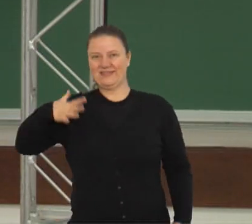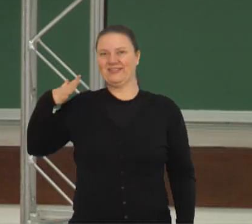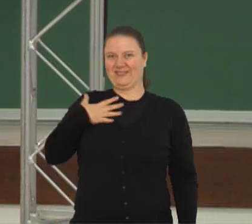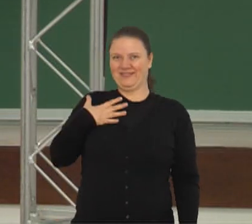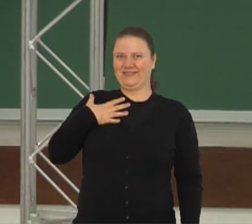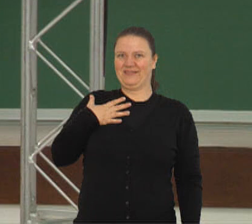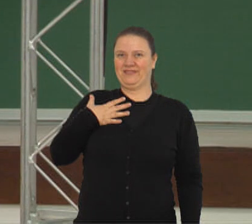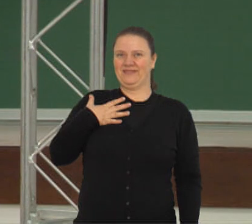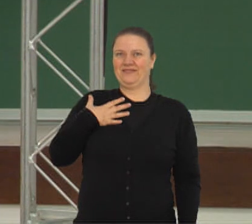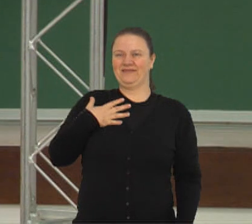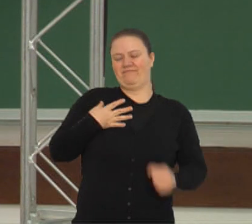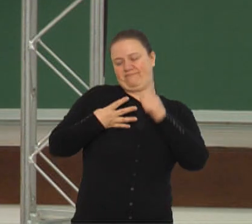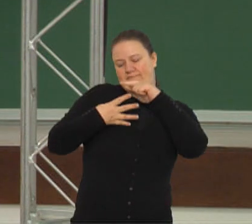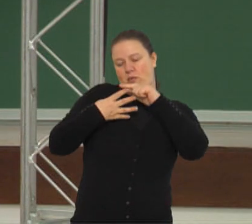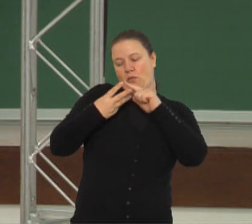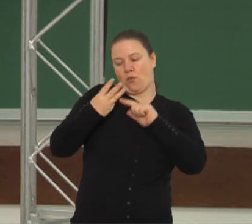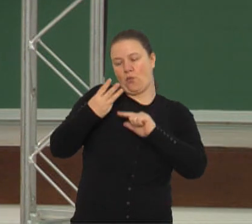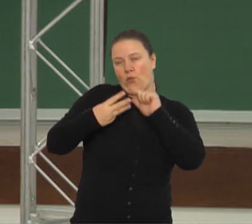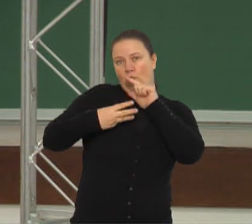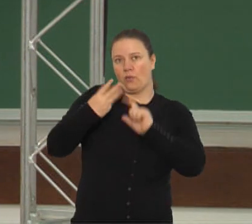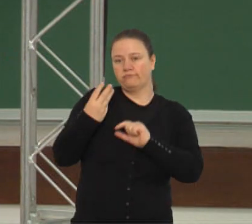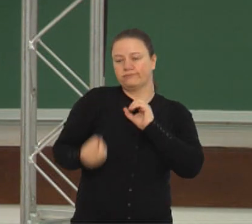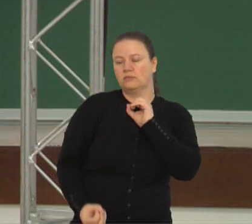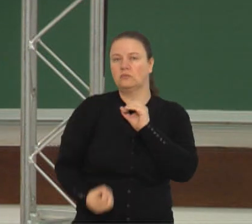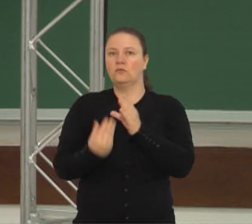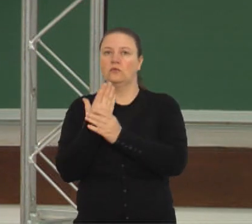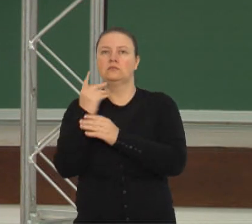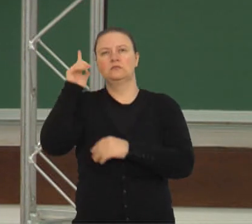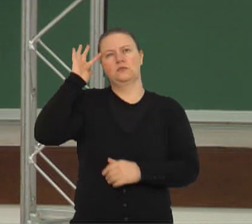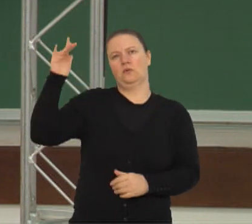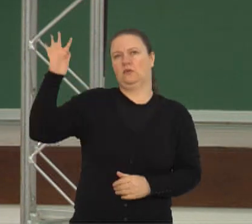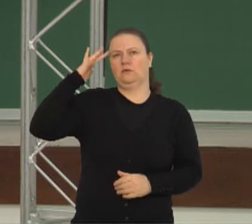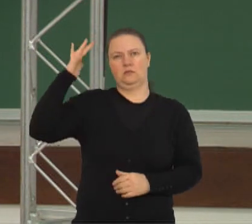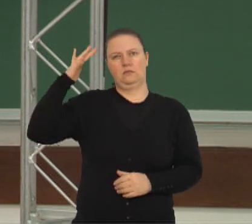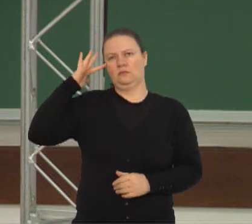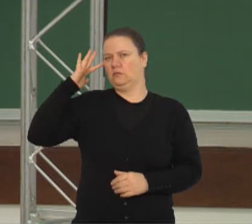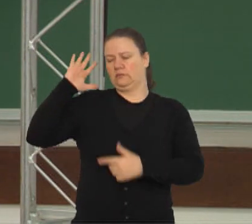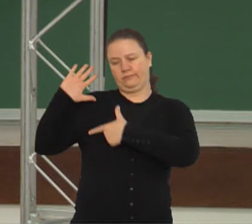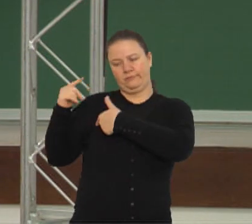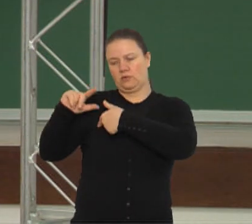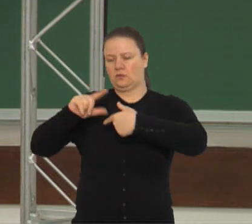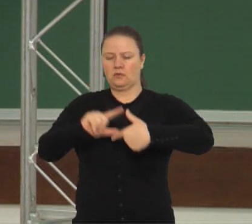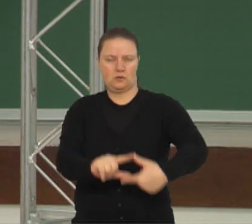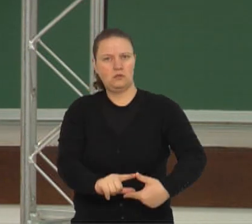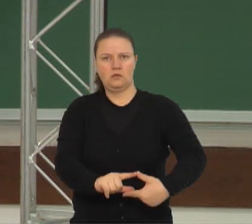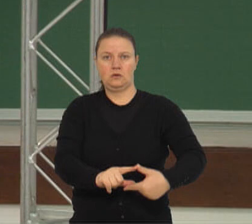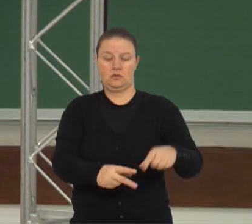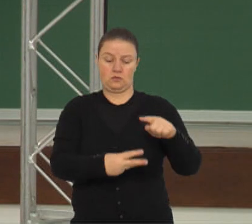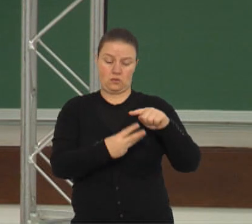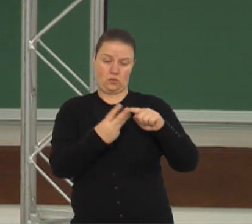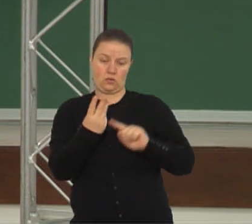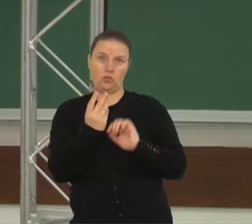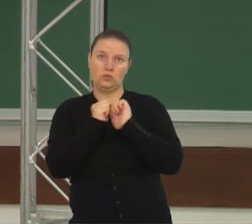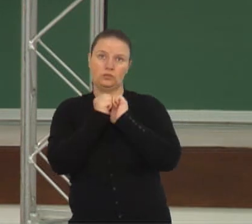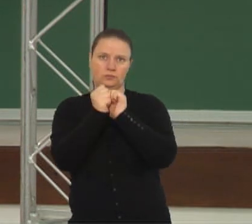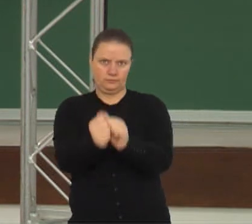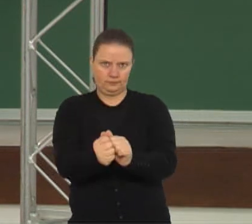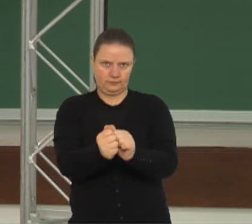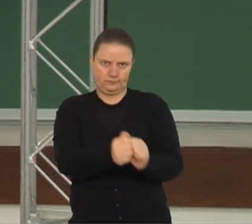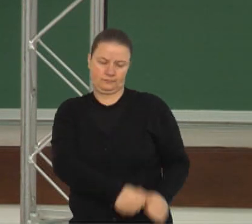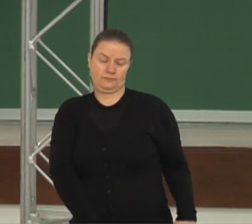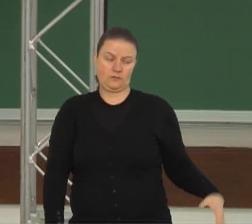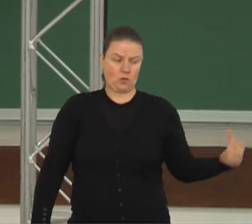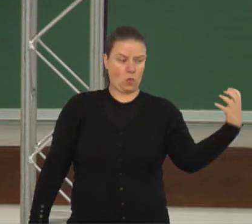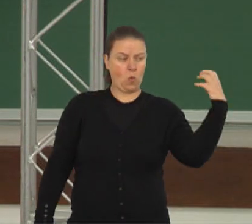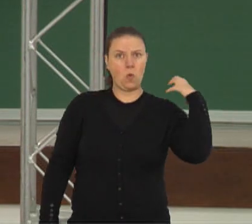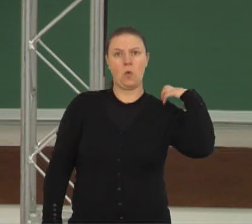filosofia clássica. Isso será muito importante mostrar esses três juntos. Platão foi